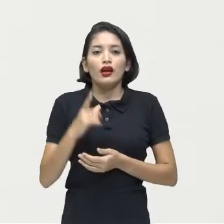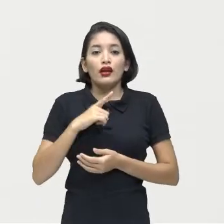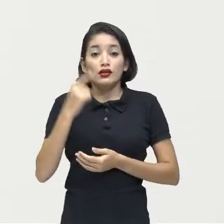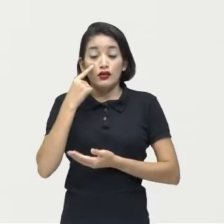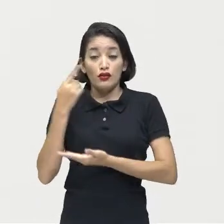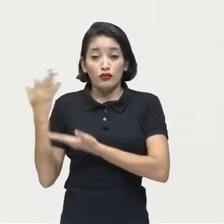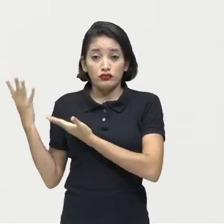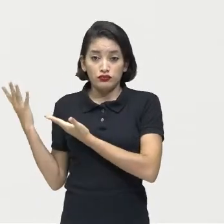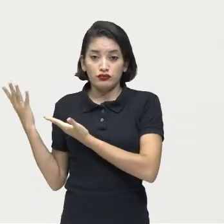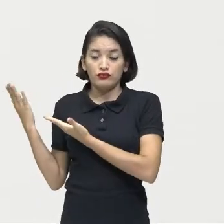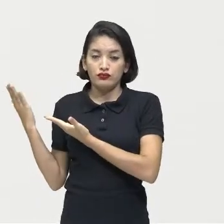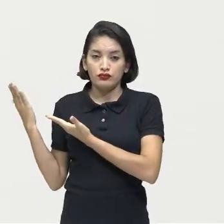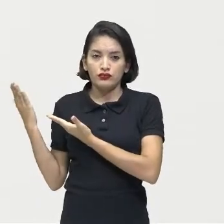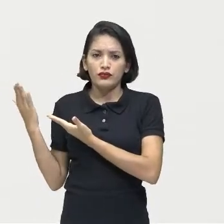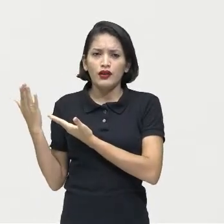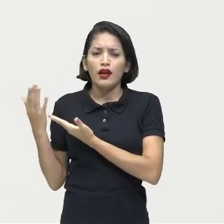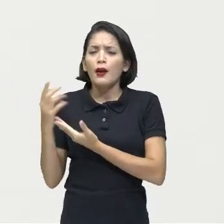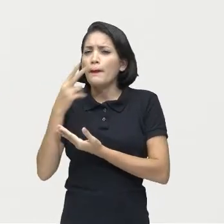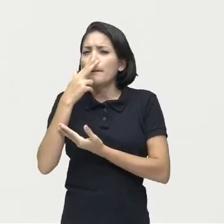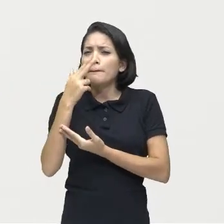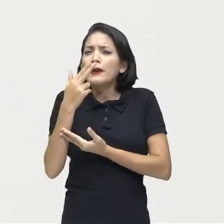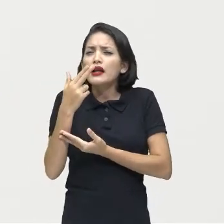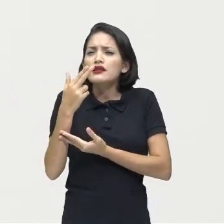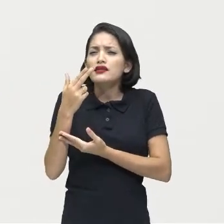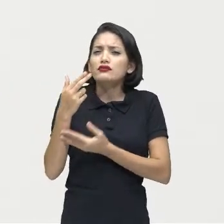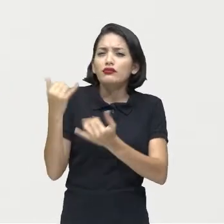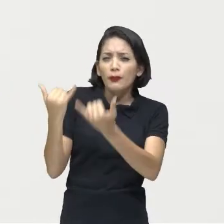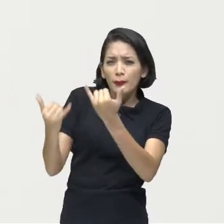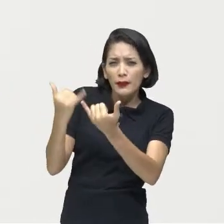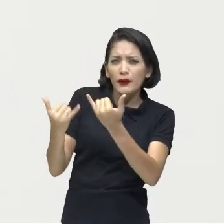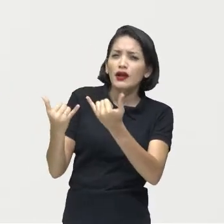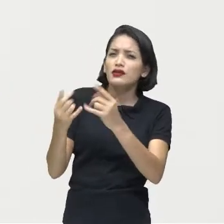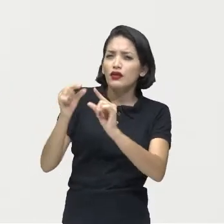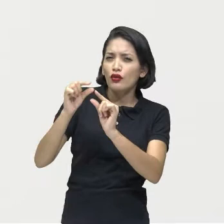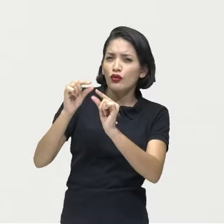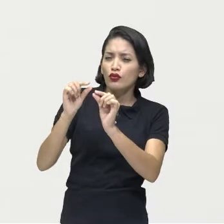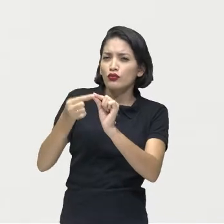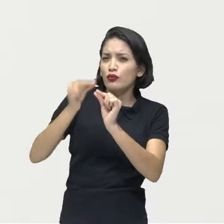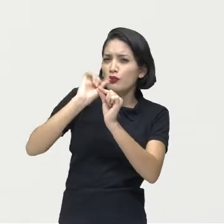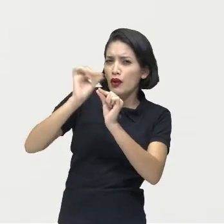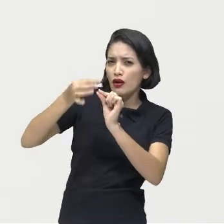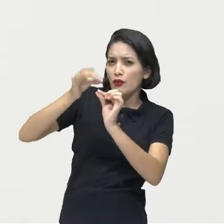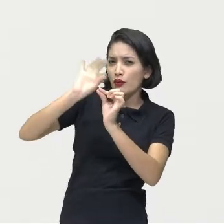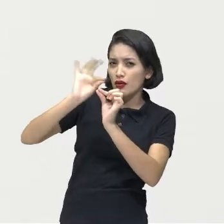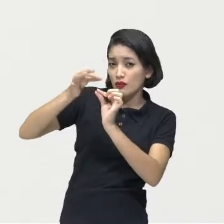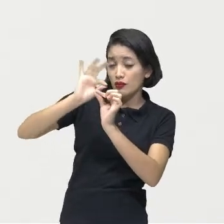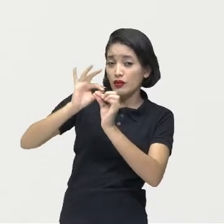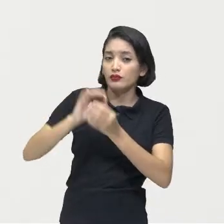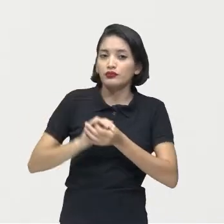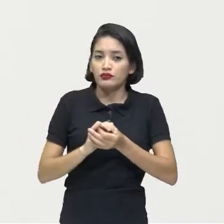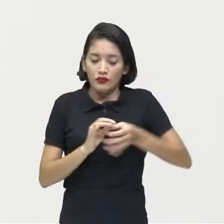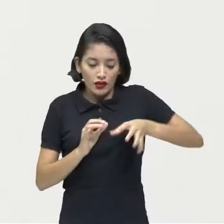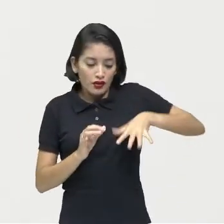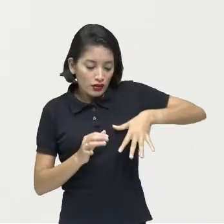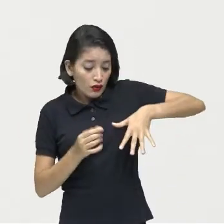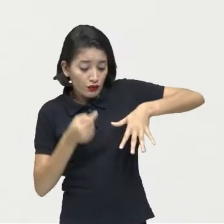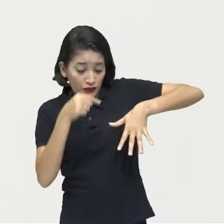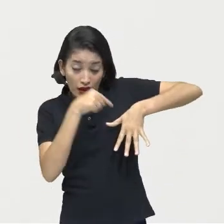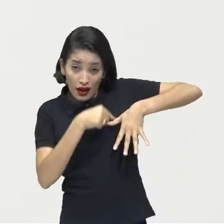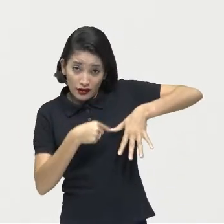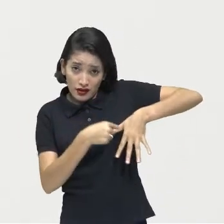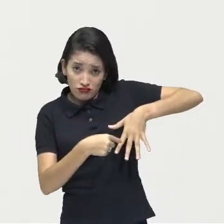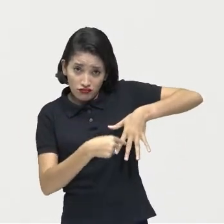alvéolo pulmonar, né, que parece um caixinho ali de uva. E aí essas estruturas do alvéolo pulmonar que estão presentes lá nos